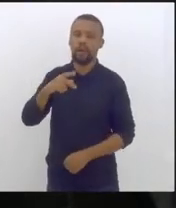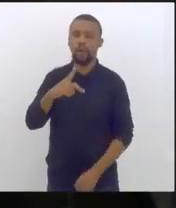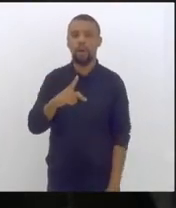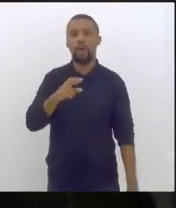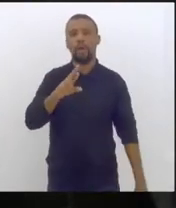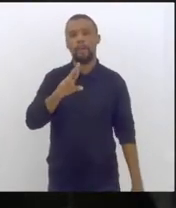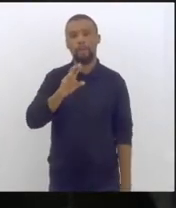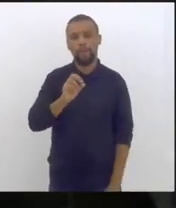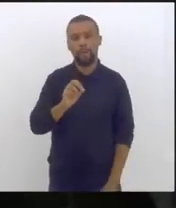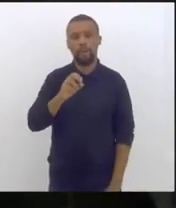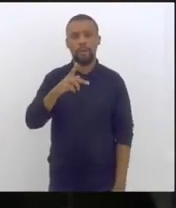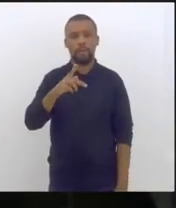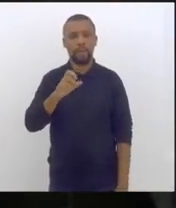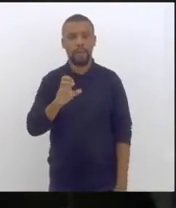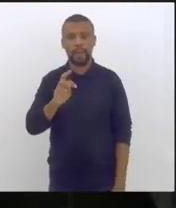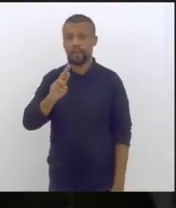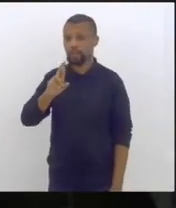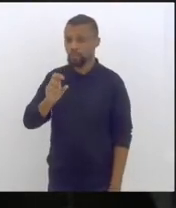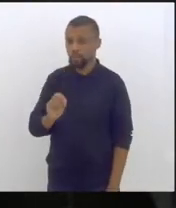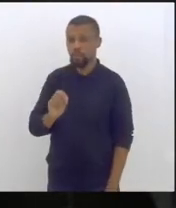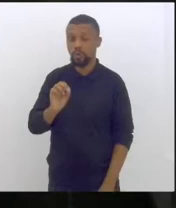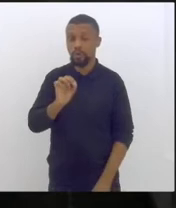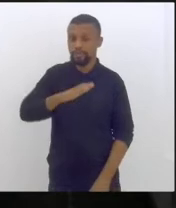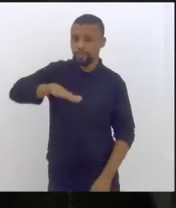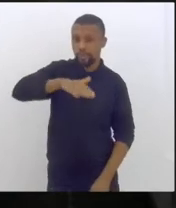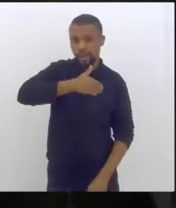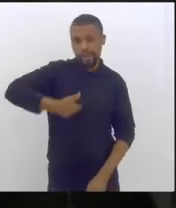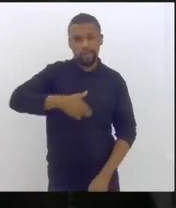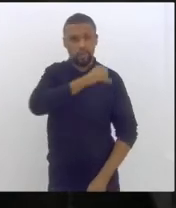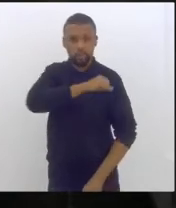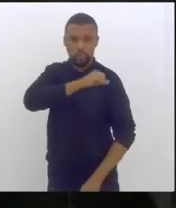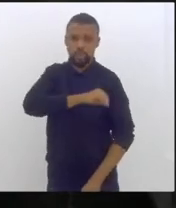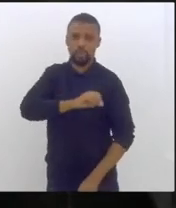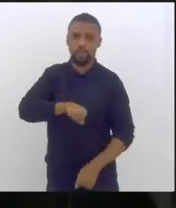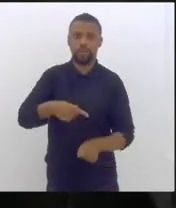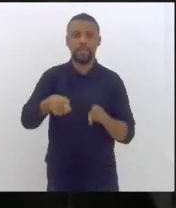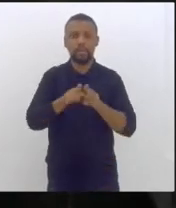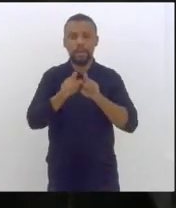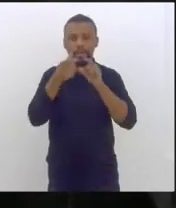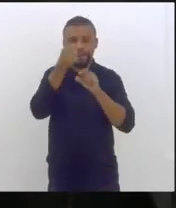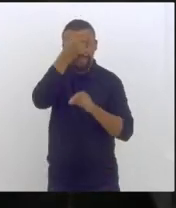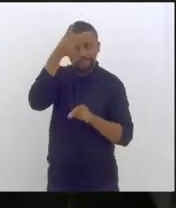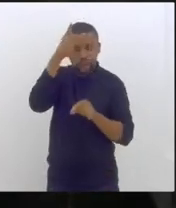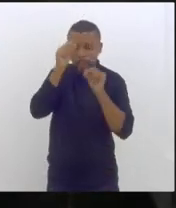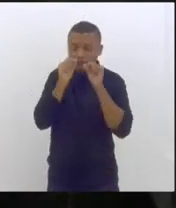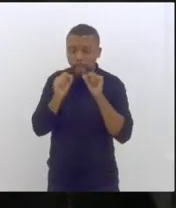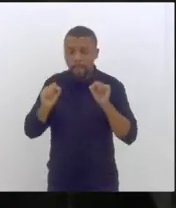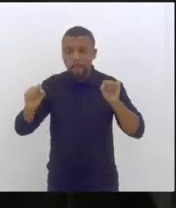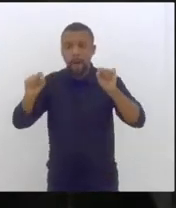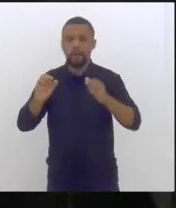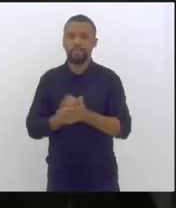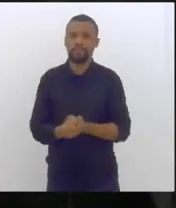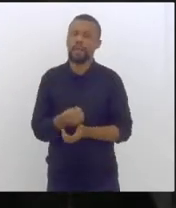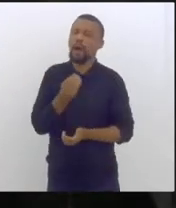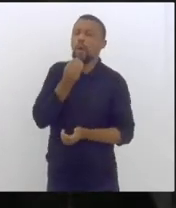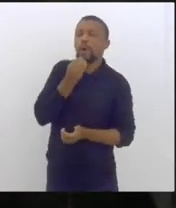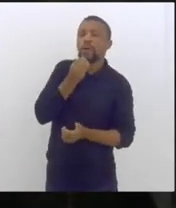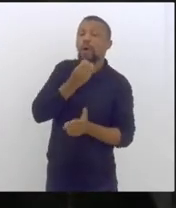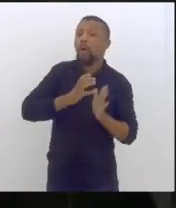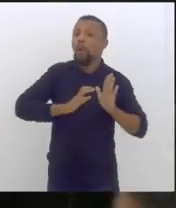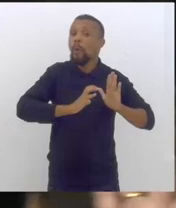das e dá outras providências Possivelmente a bancada do PSOL